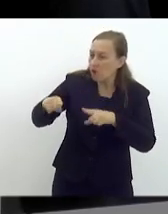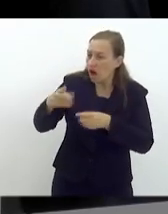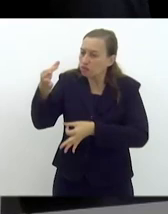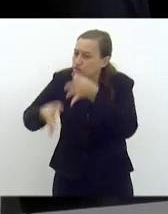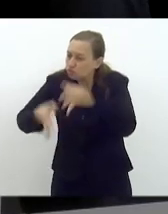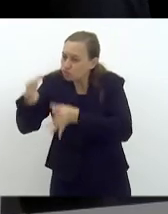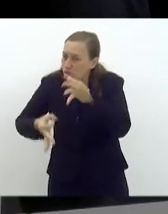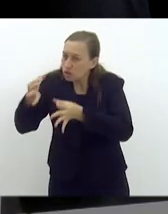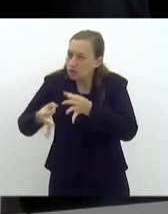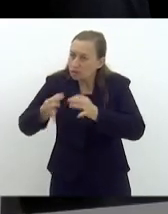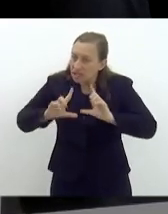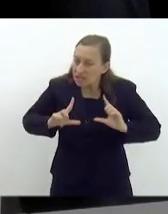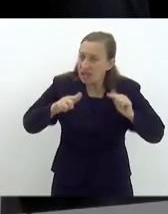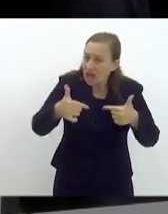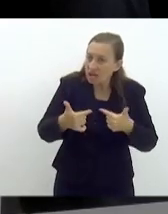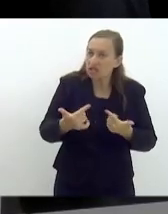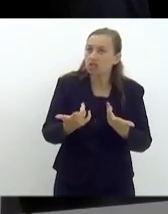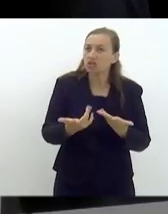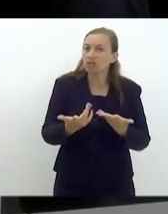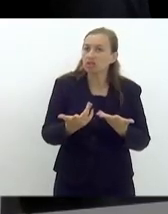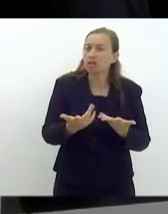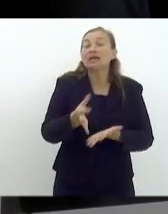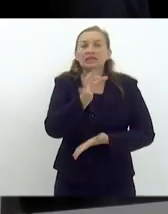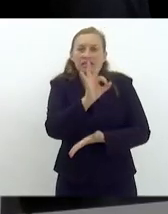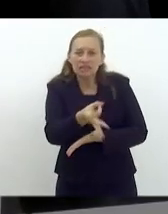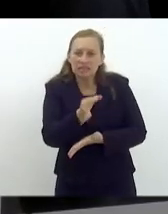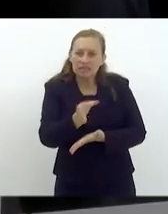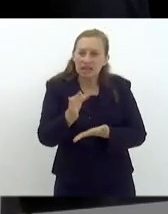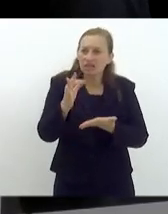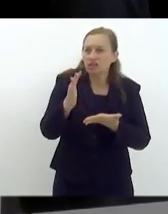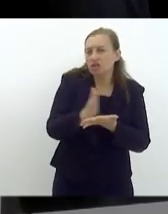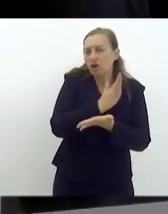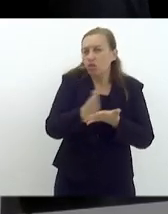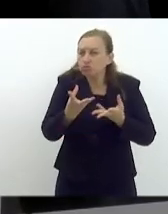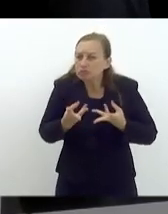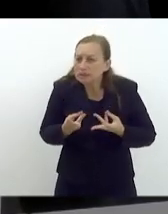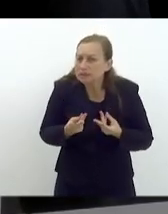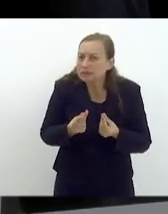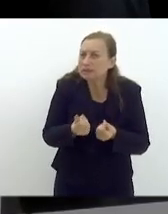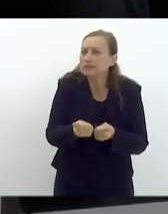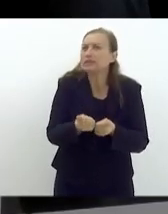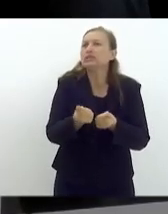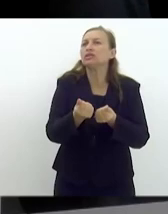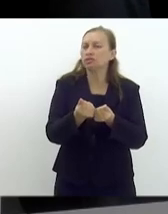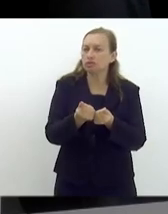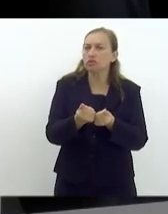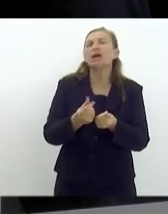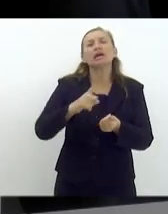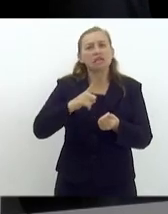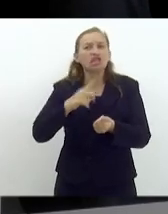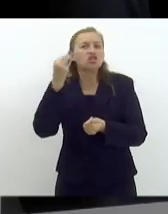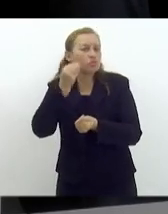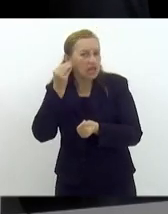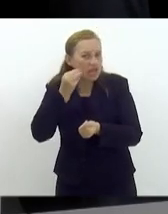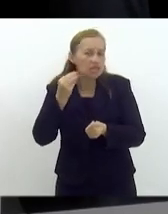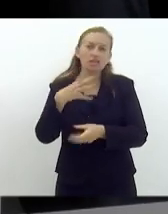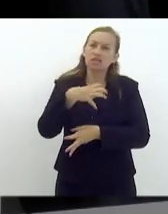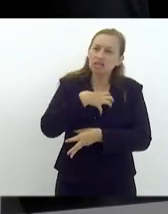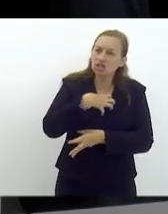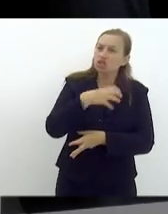para que ele se manifeste de fato nos casos sensíveis isso é feito tem várias experiências pessoais